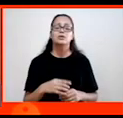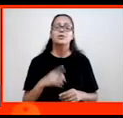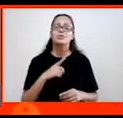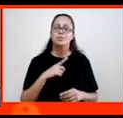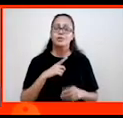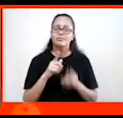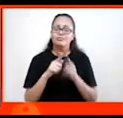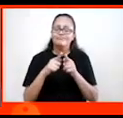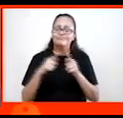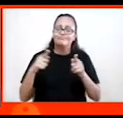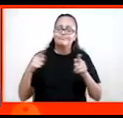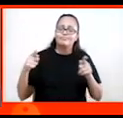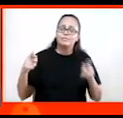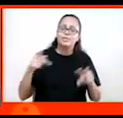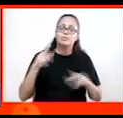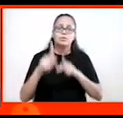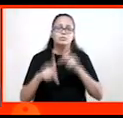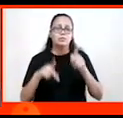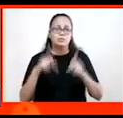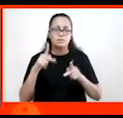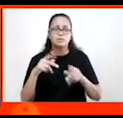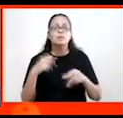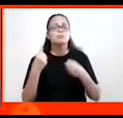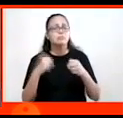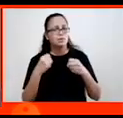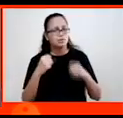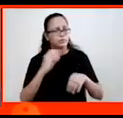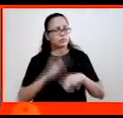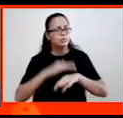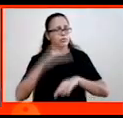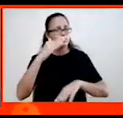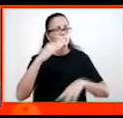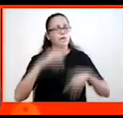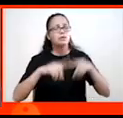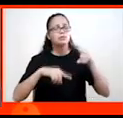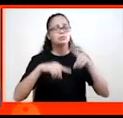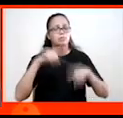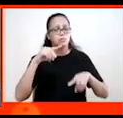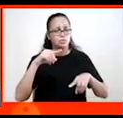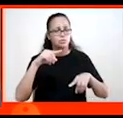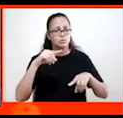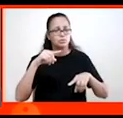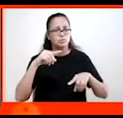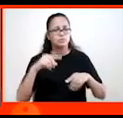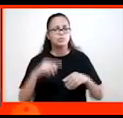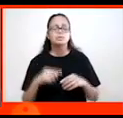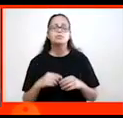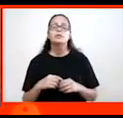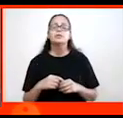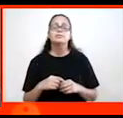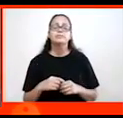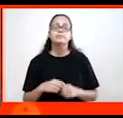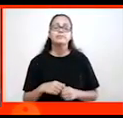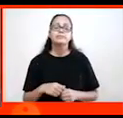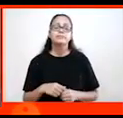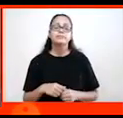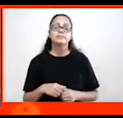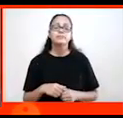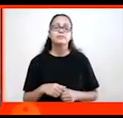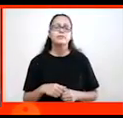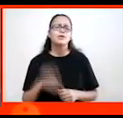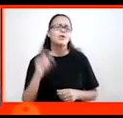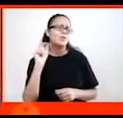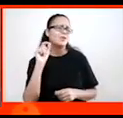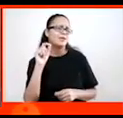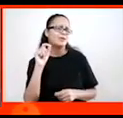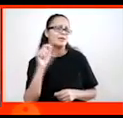da população. Então, precisava-se de mais produtos, né, para abastecer essa população, mais objetos. Então, surgiu a manufatura. O